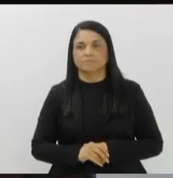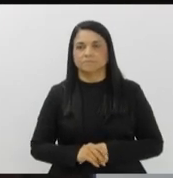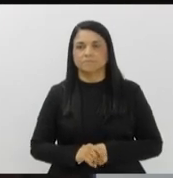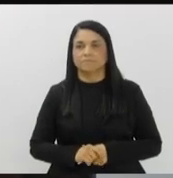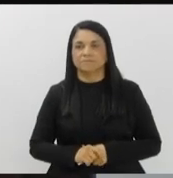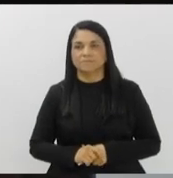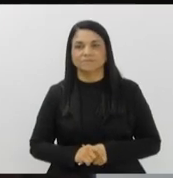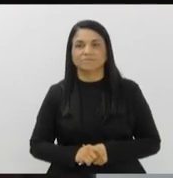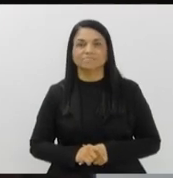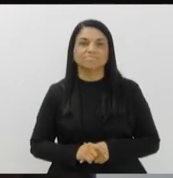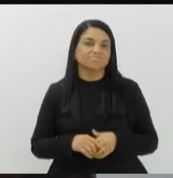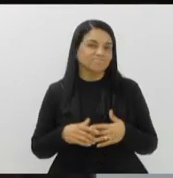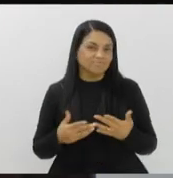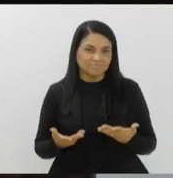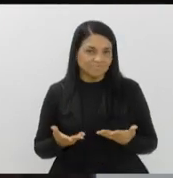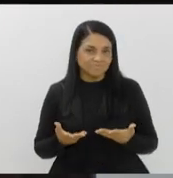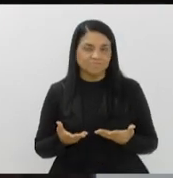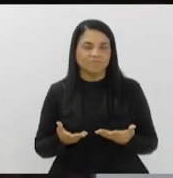E é isso, a gente